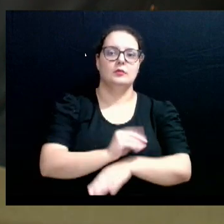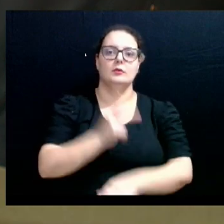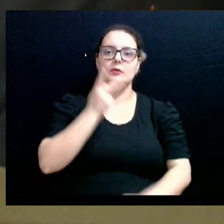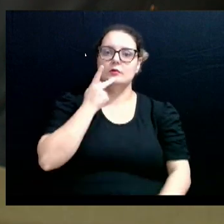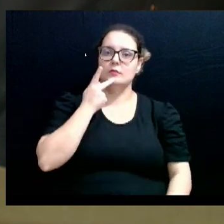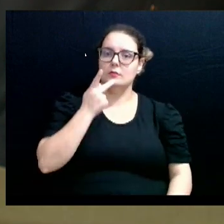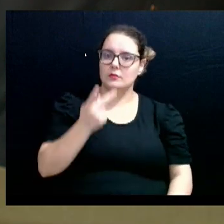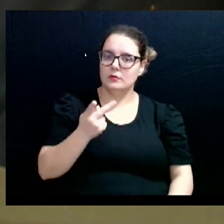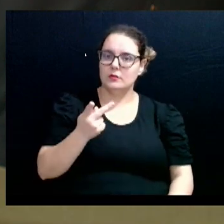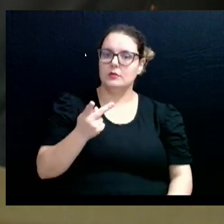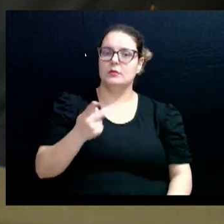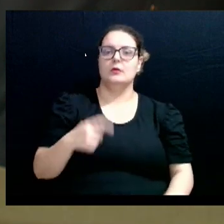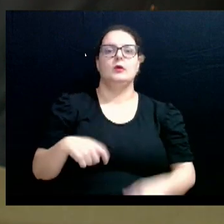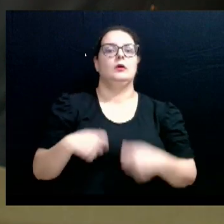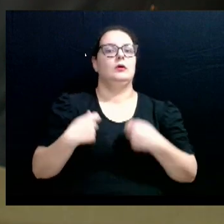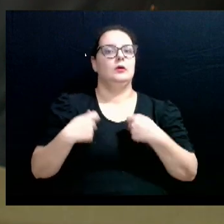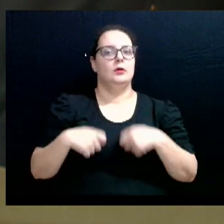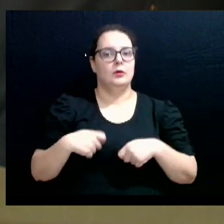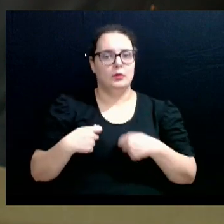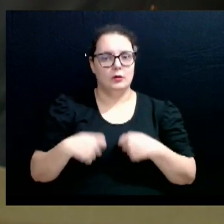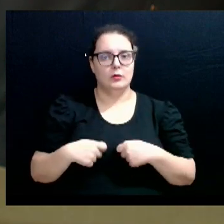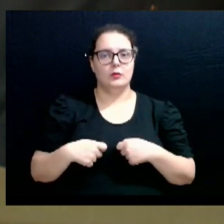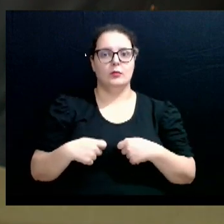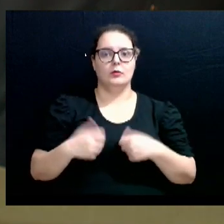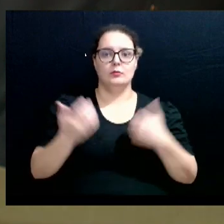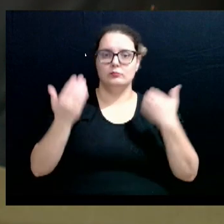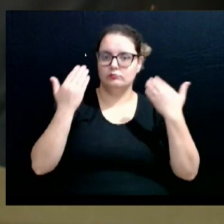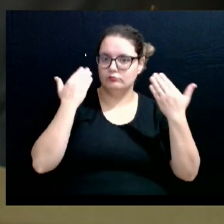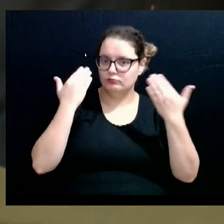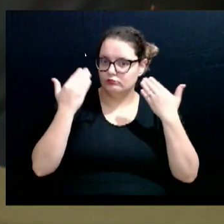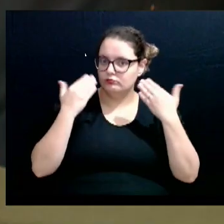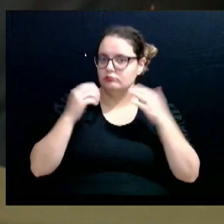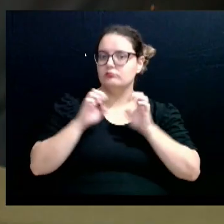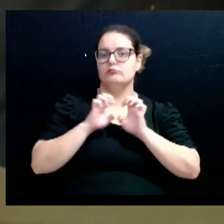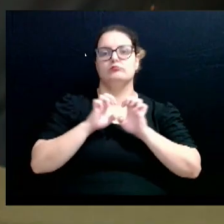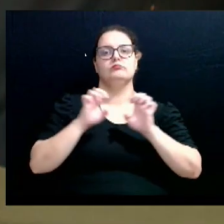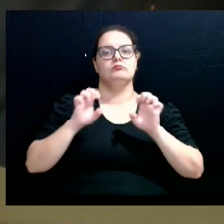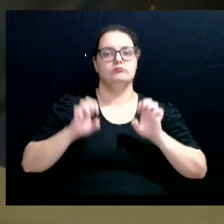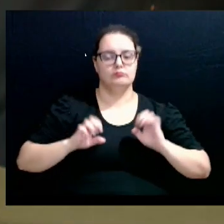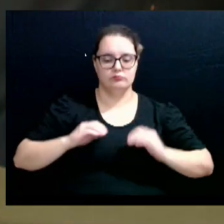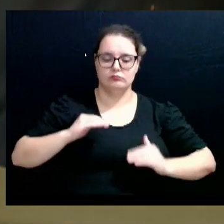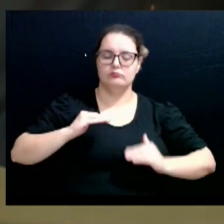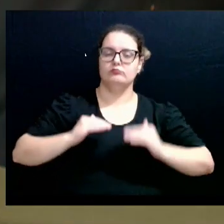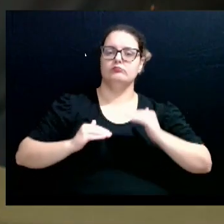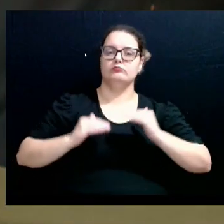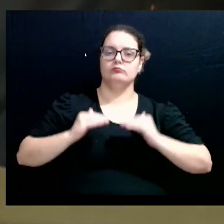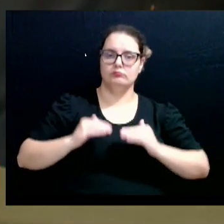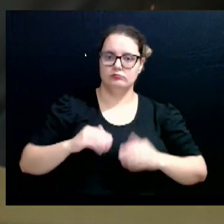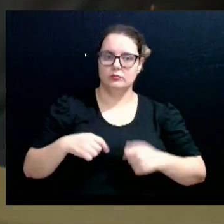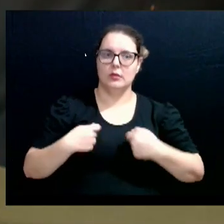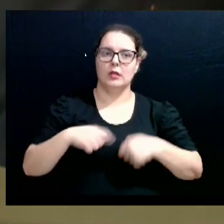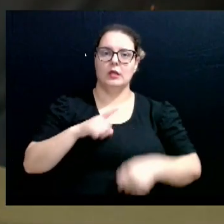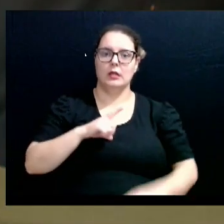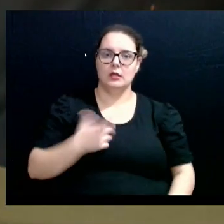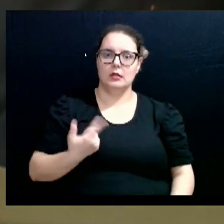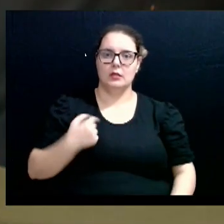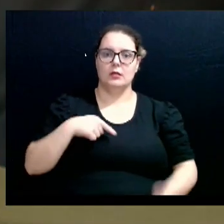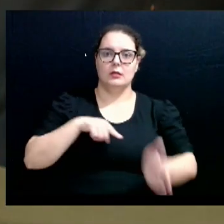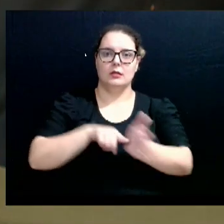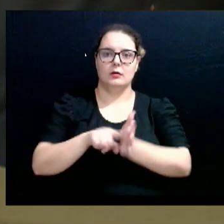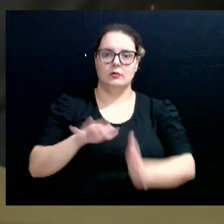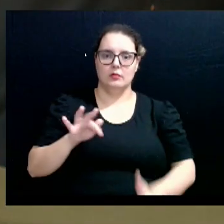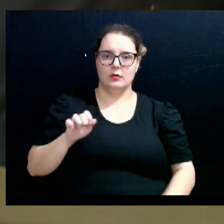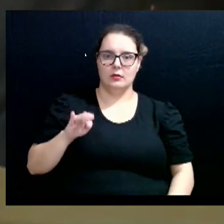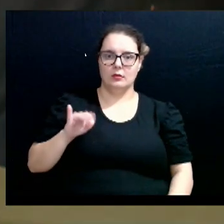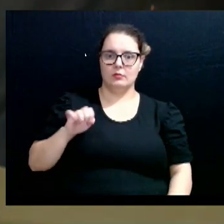precisa ter um psicológico muito bem equilibrado. E aí eu pergunto, Fabiana, para você,